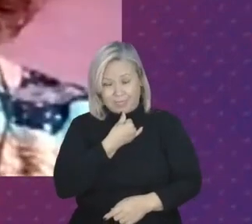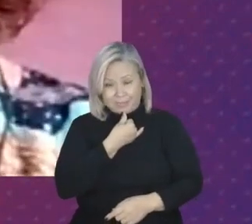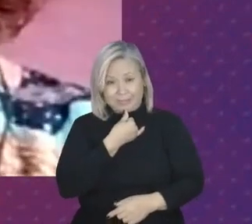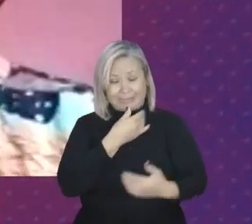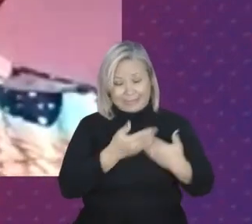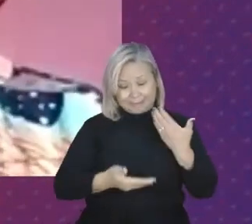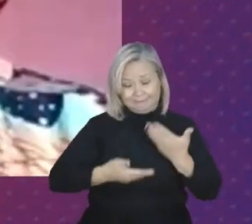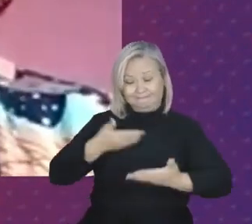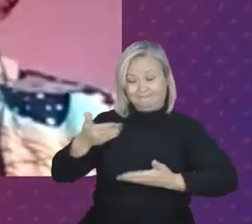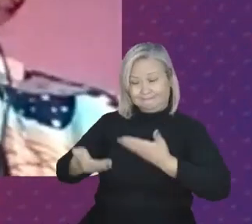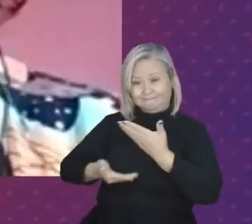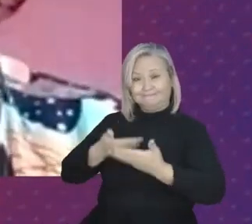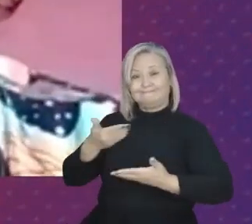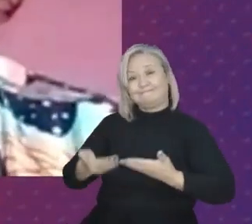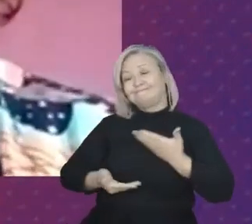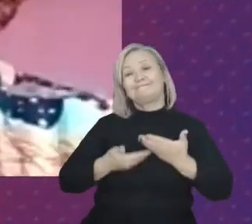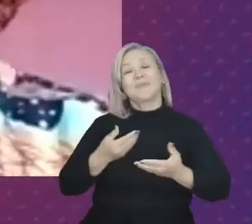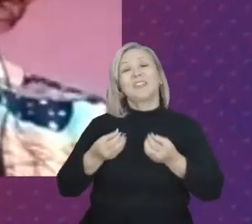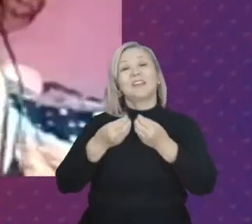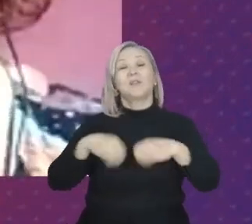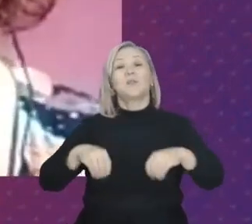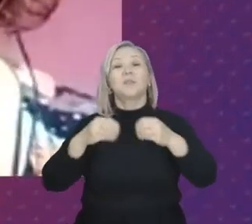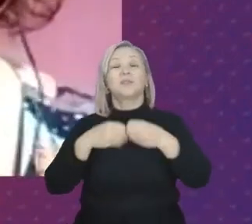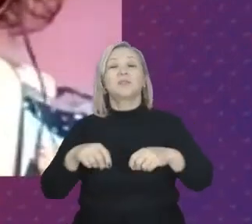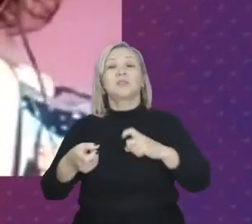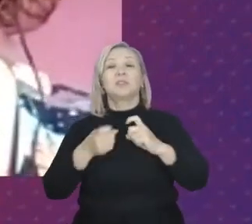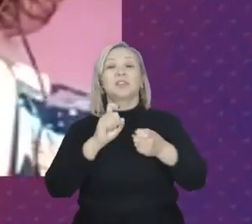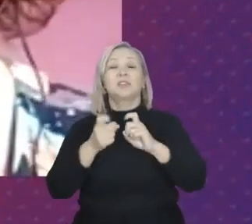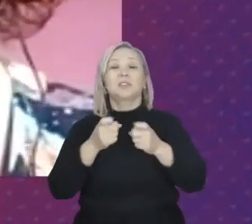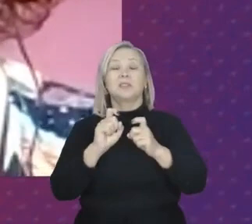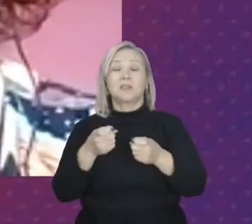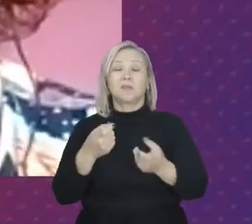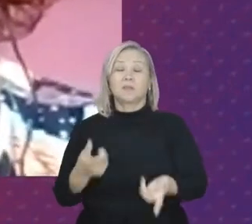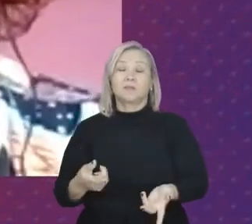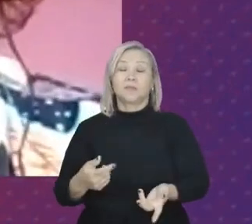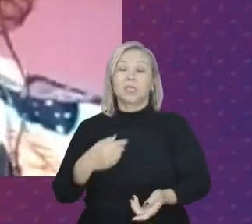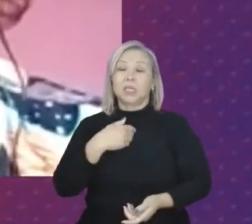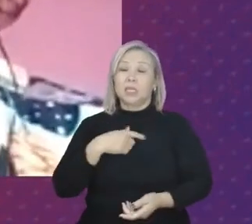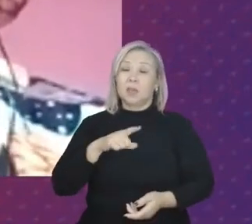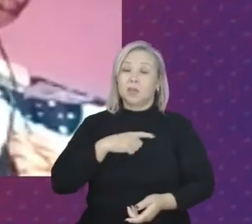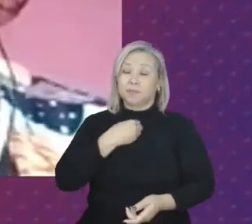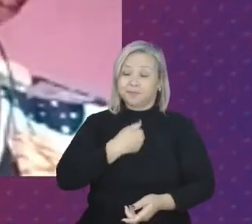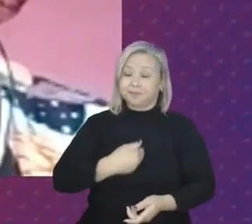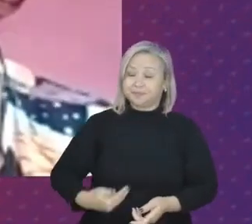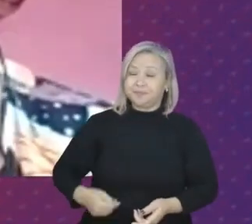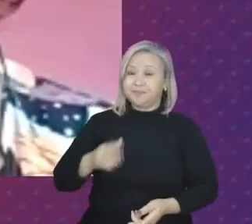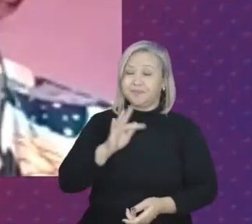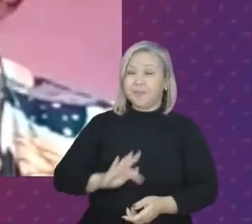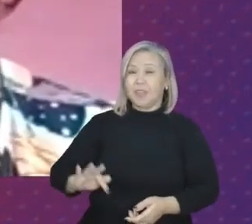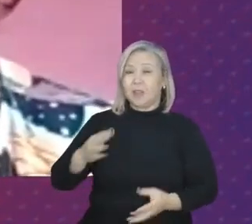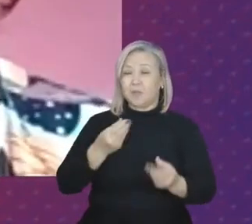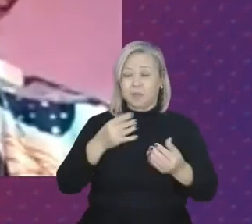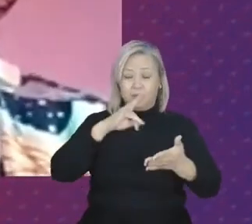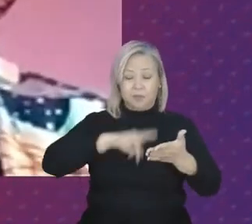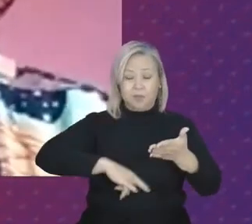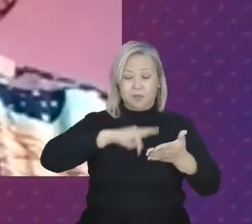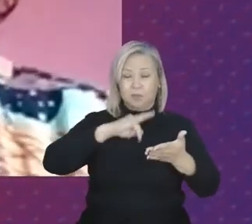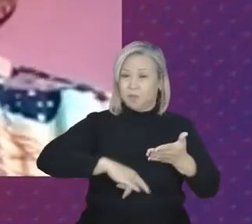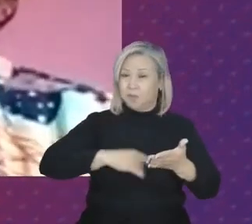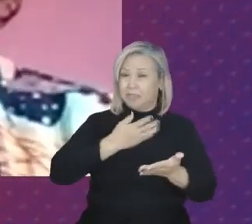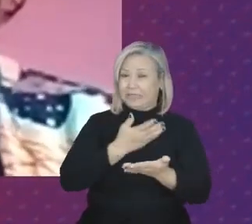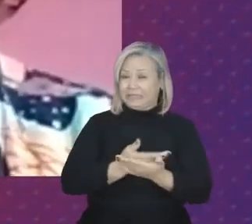e nos desmontes das gestões que nós passamos do governo federal, muito dos documentos se perderam. Então,